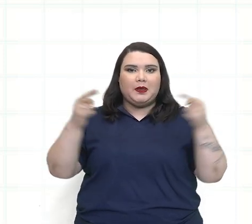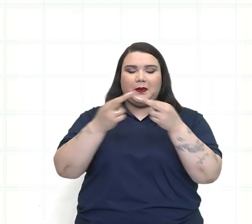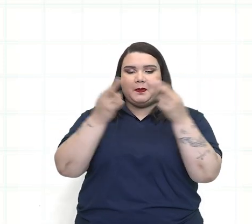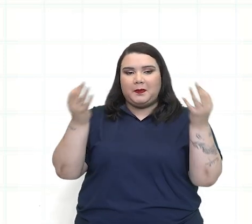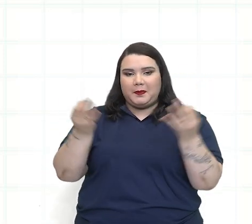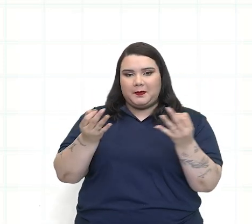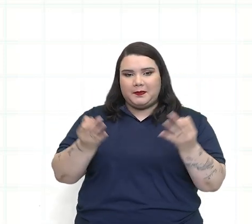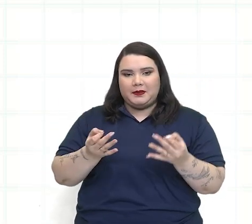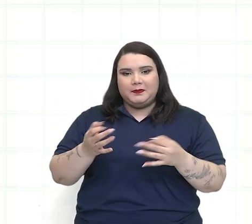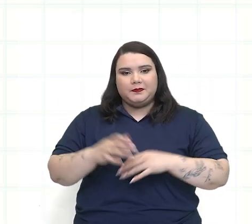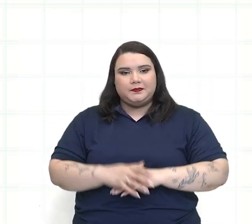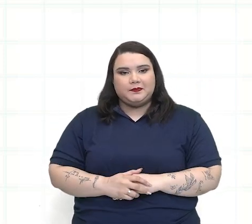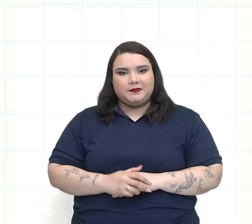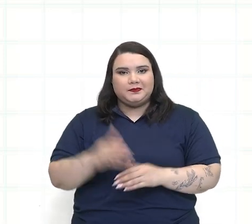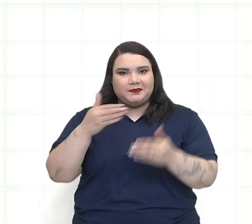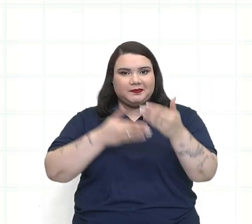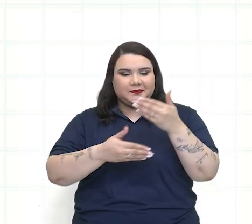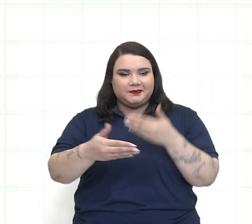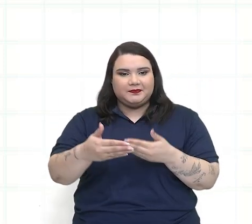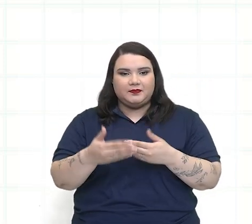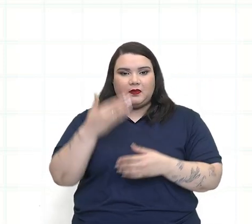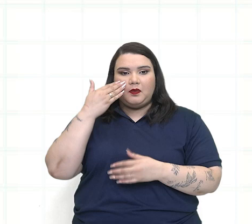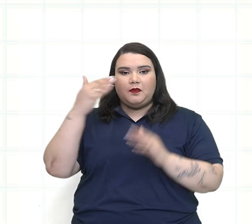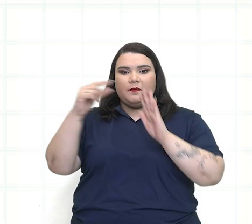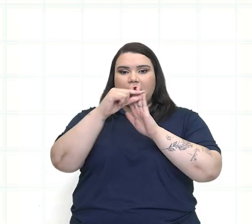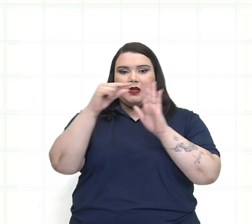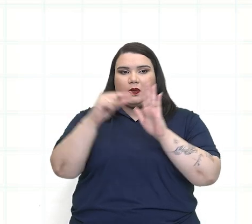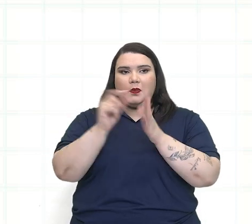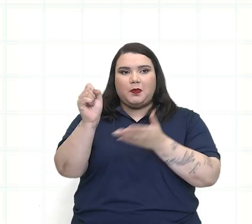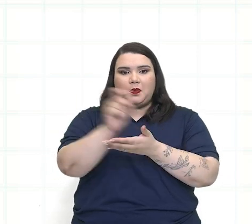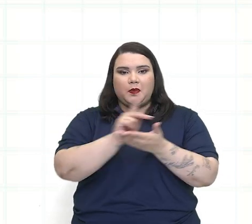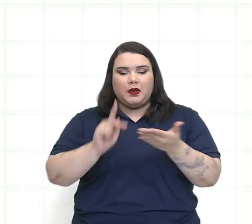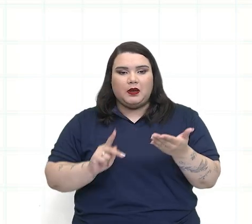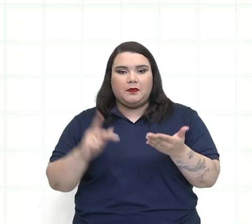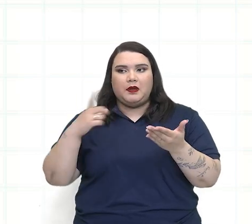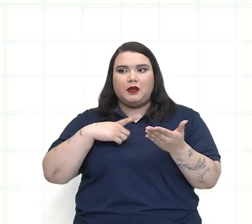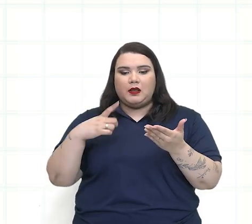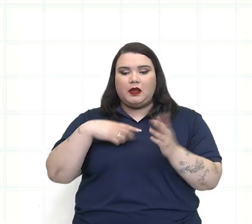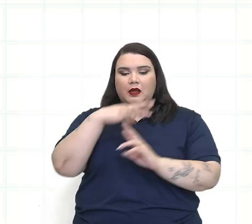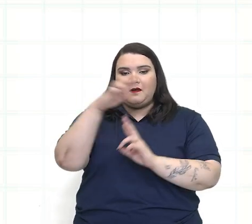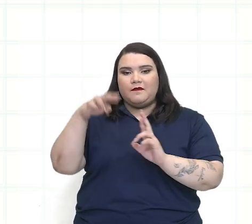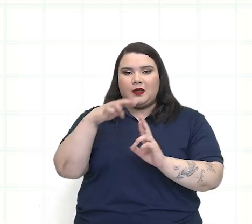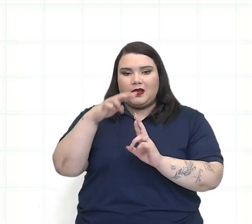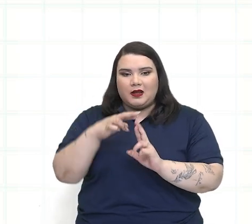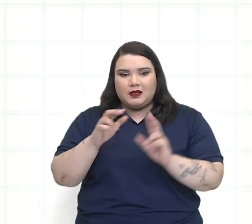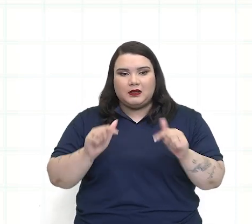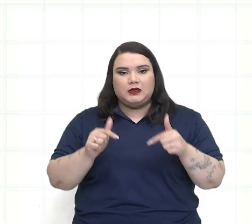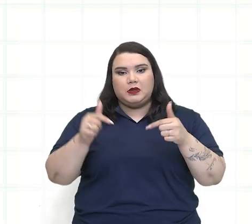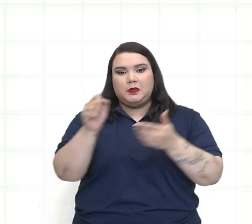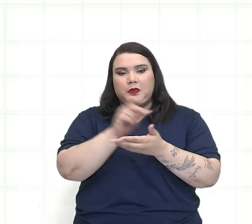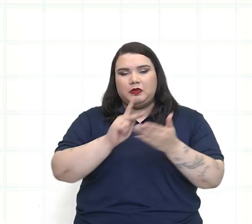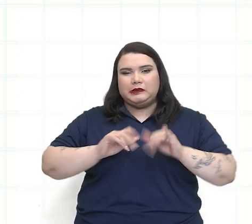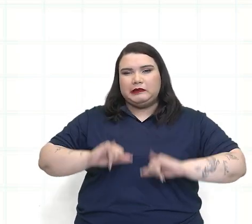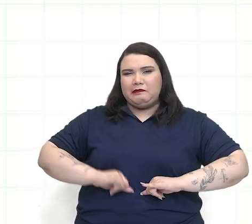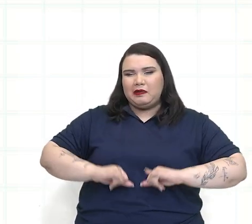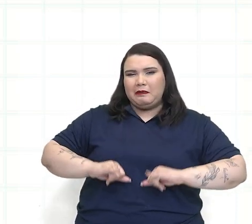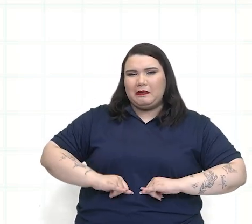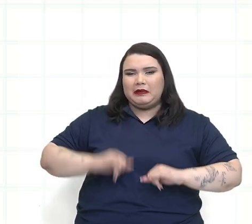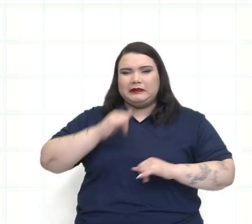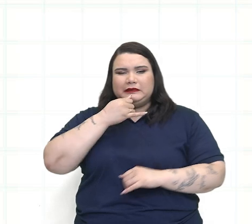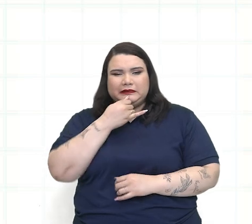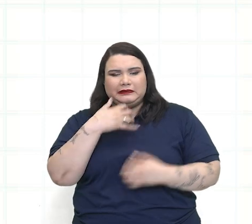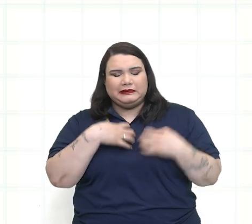Seguindo, nós vamos ter aí, ó, sobre os versos acima. O poema trata do fazer poético, sofrimento, tristeza,